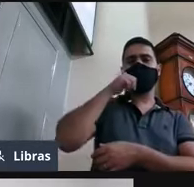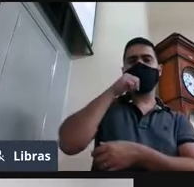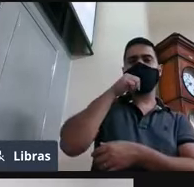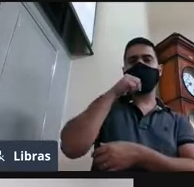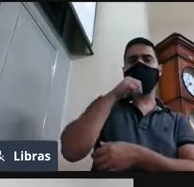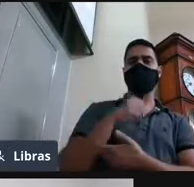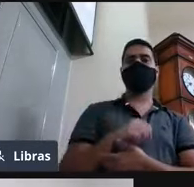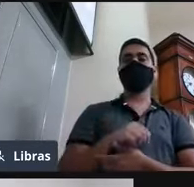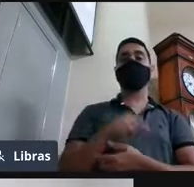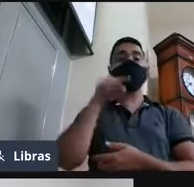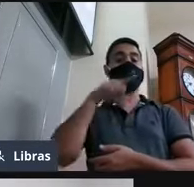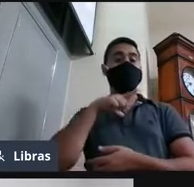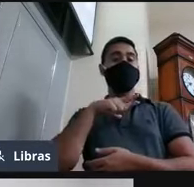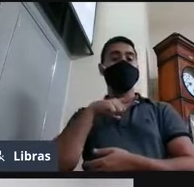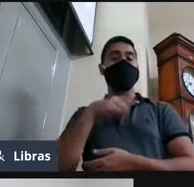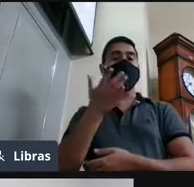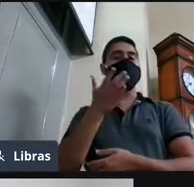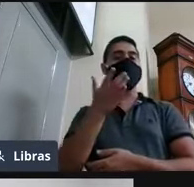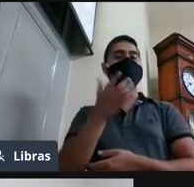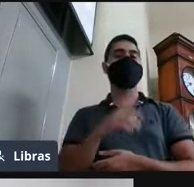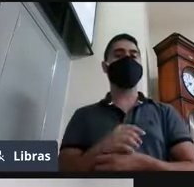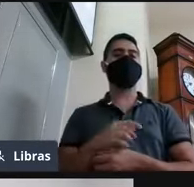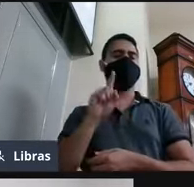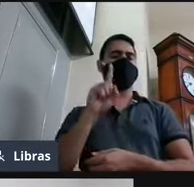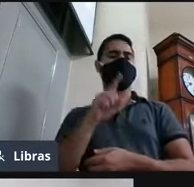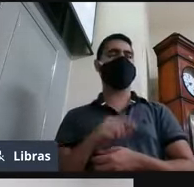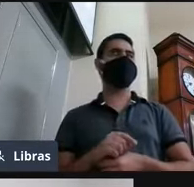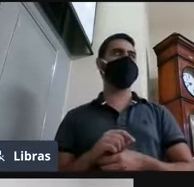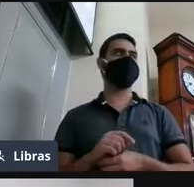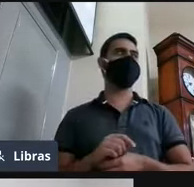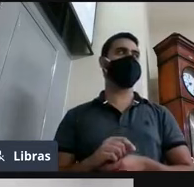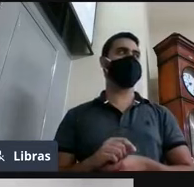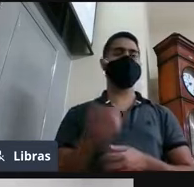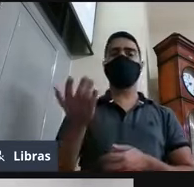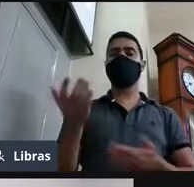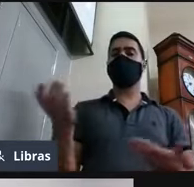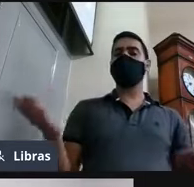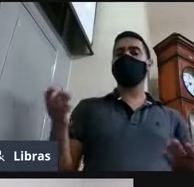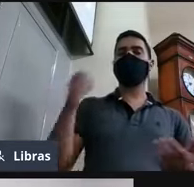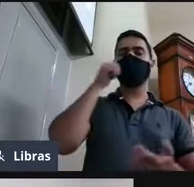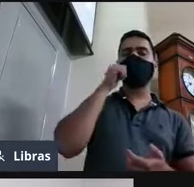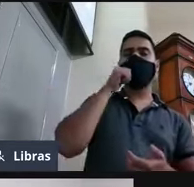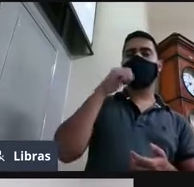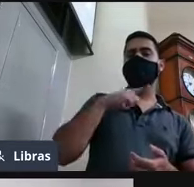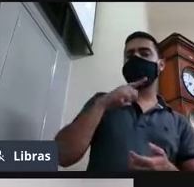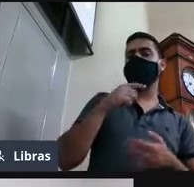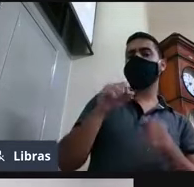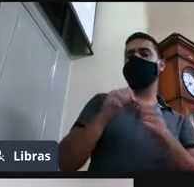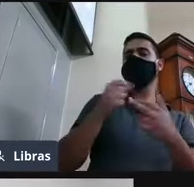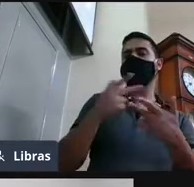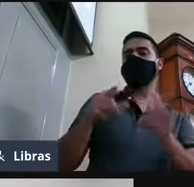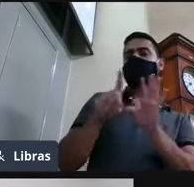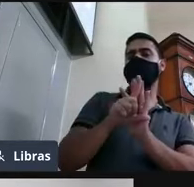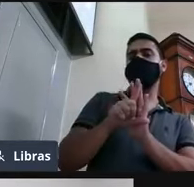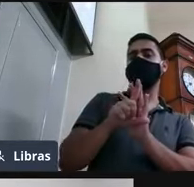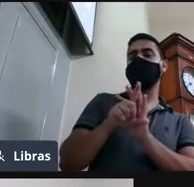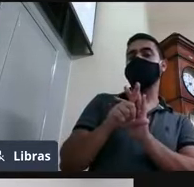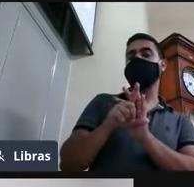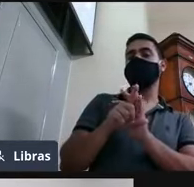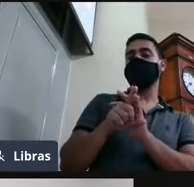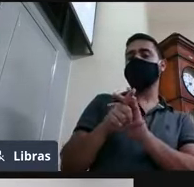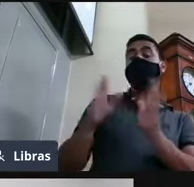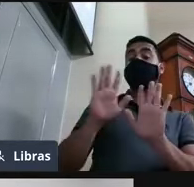feminazes, não. Vocês podem ficar lá no vocês não querem nem saber, mas uma mulher que comete o crime, que é